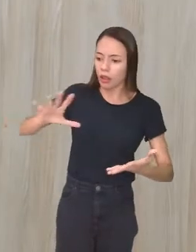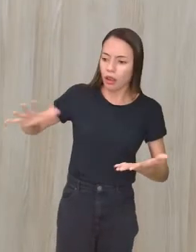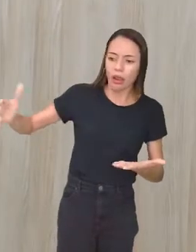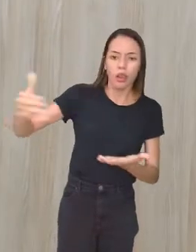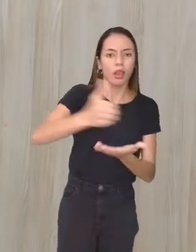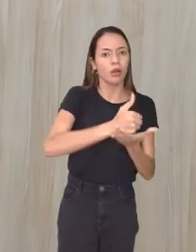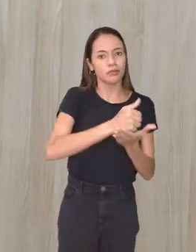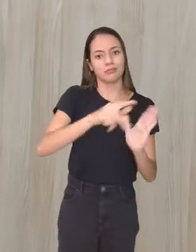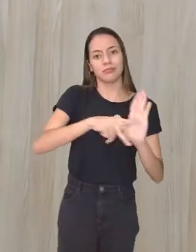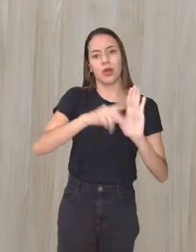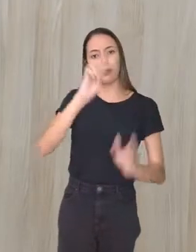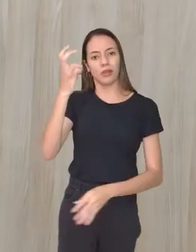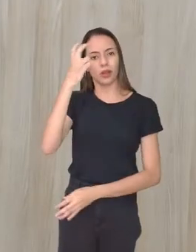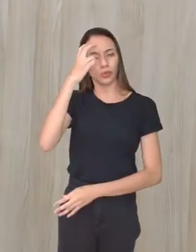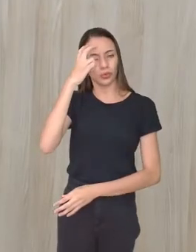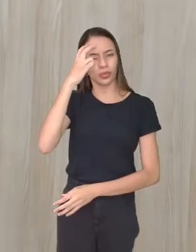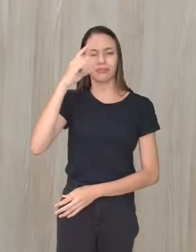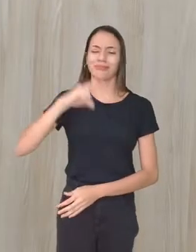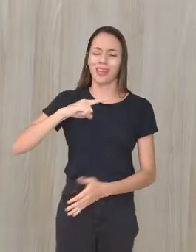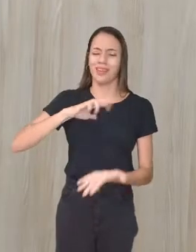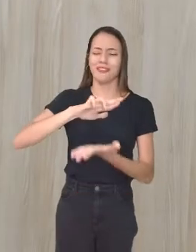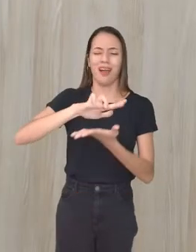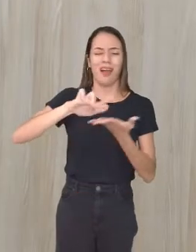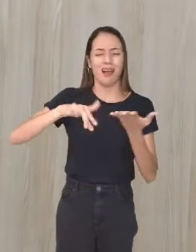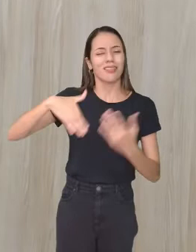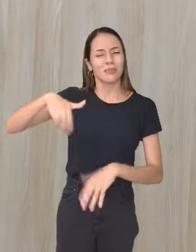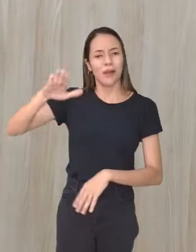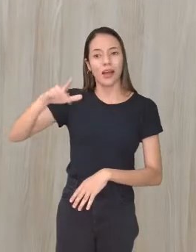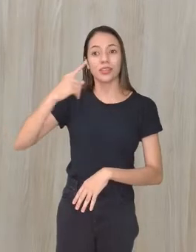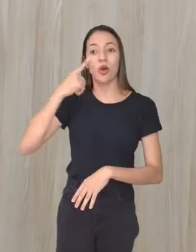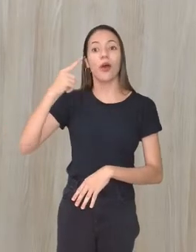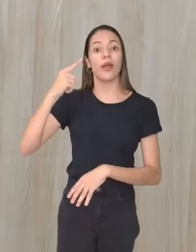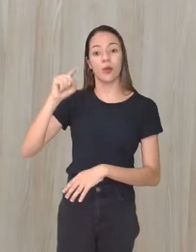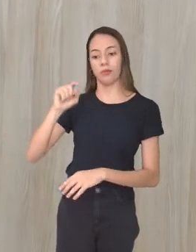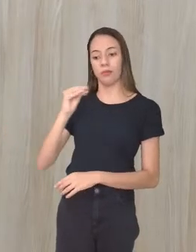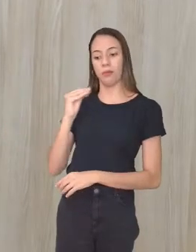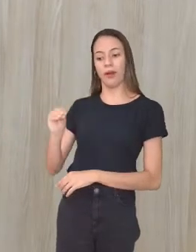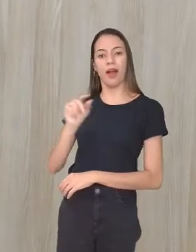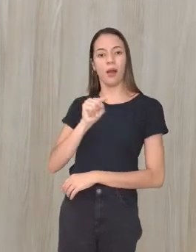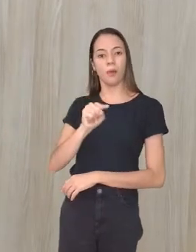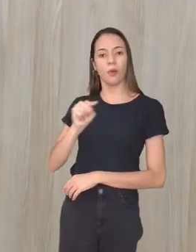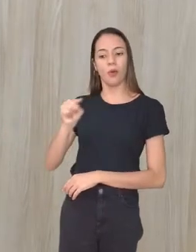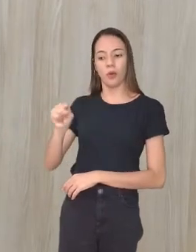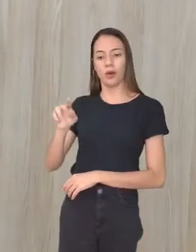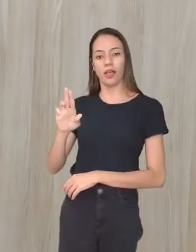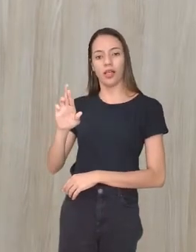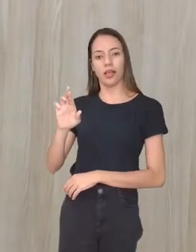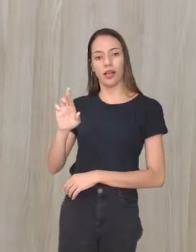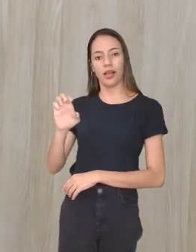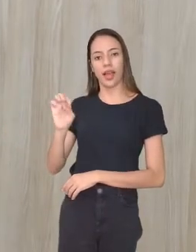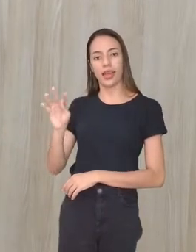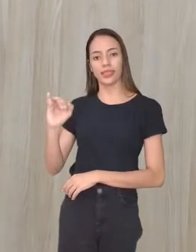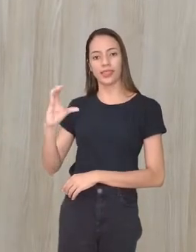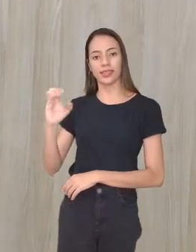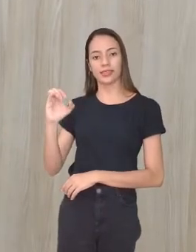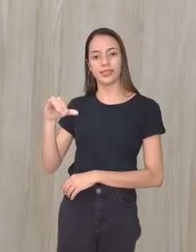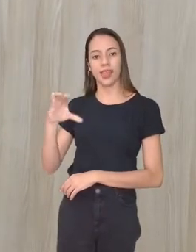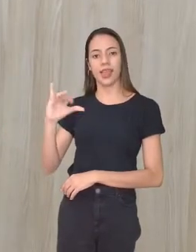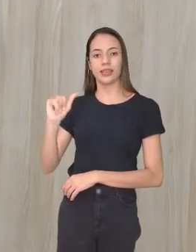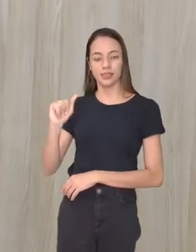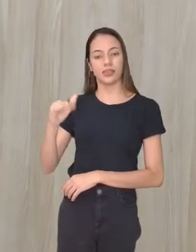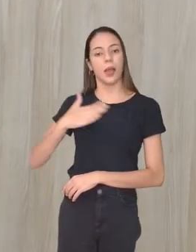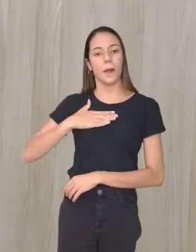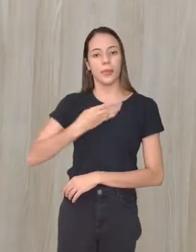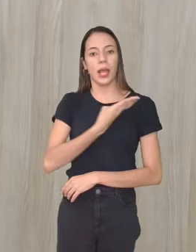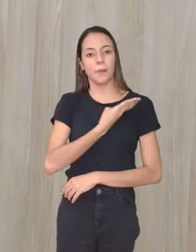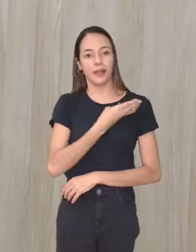manifestações culturais e muito mais. Veja que eu coloquei aqui esses 3 pontinhos embaixo, as reticências. Minha amiga Carla, de português, ou